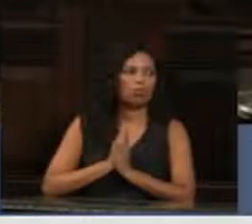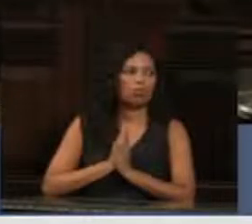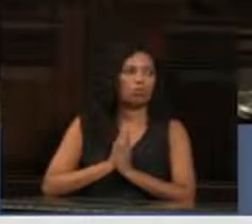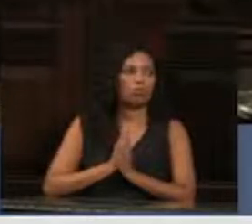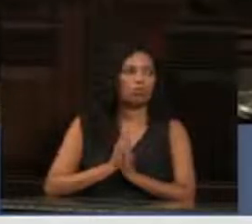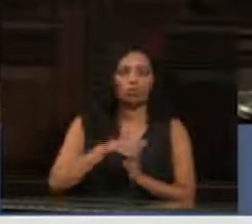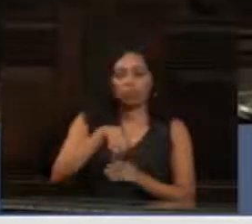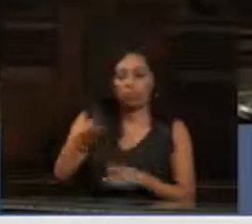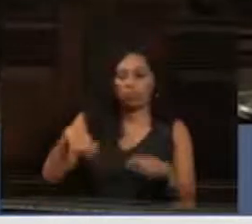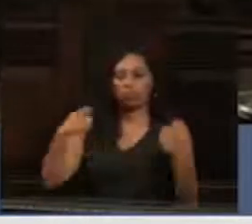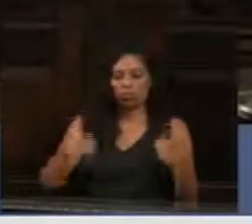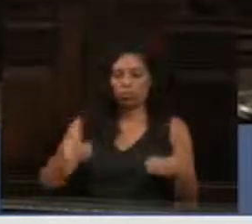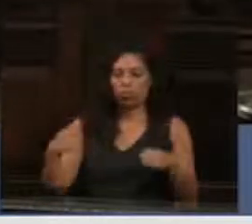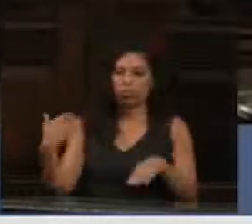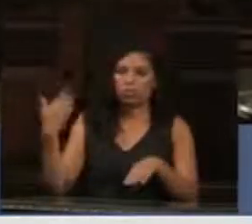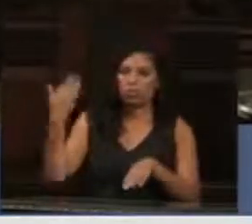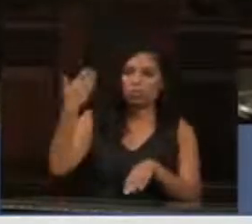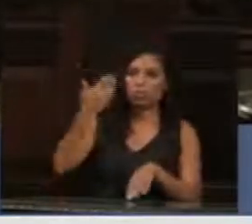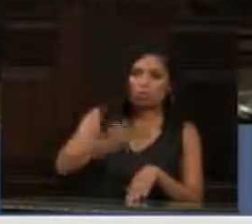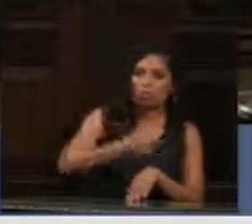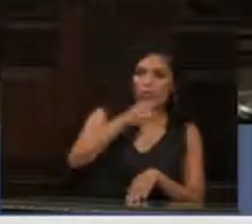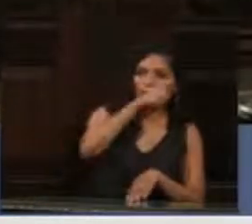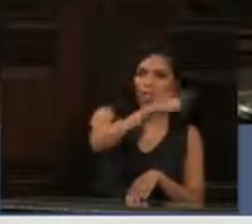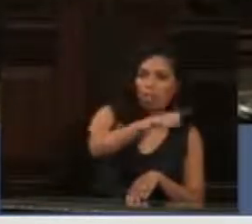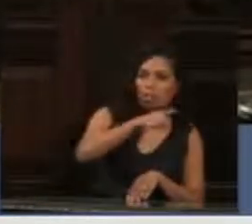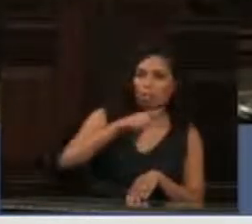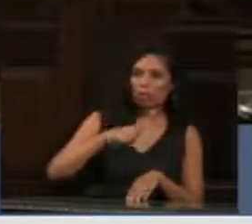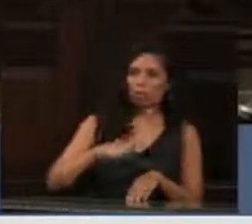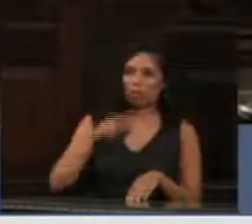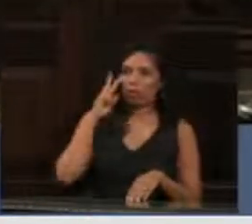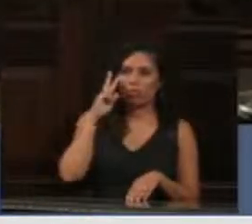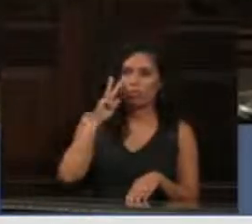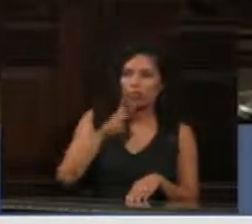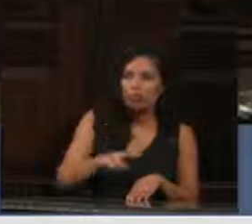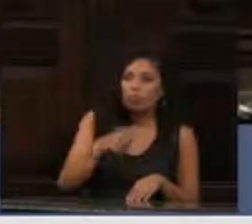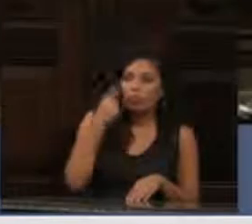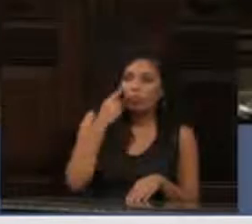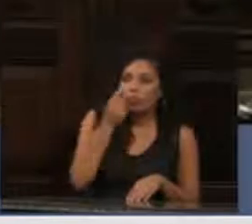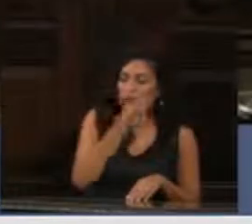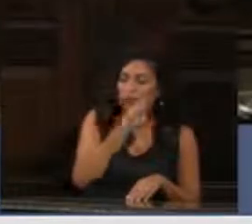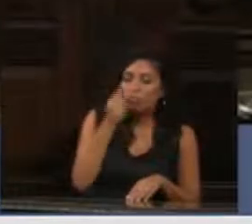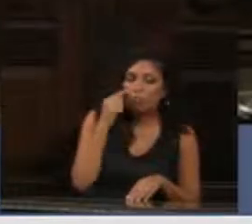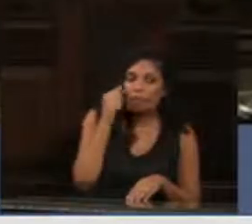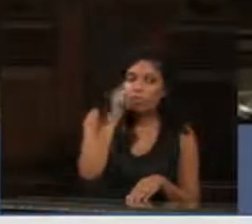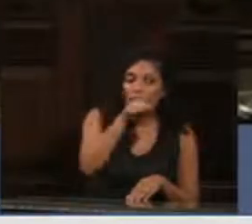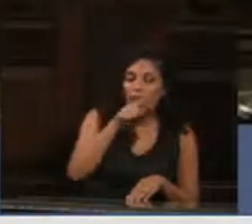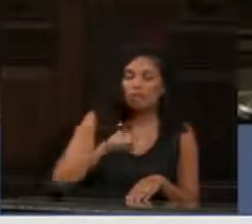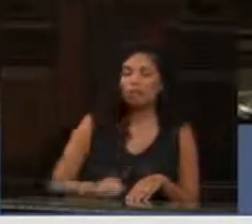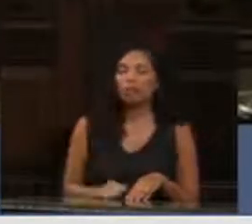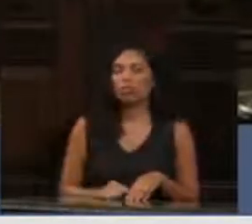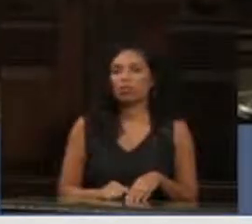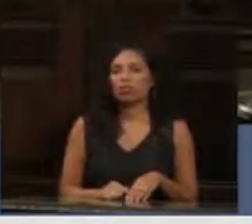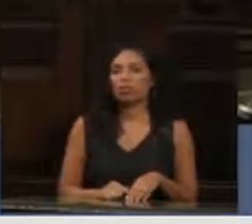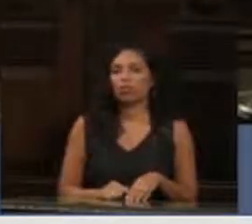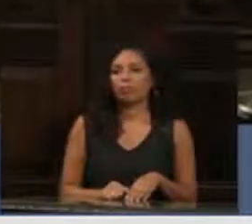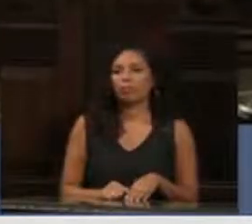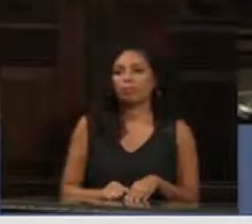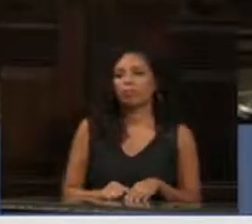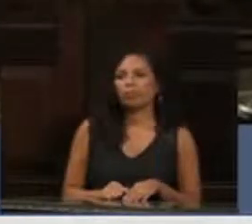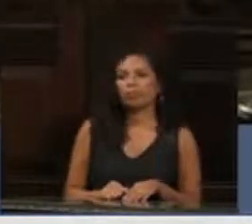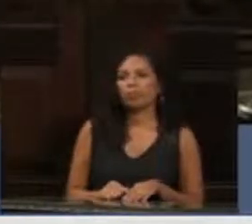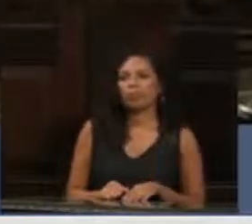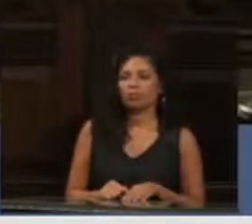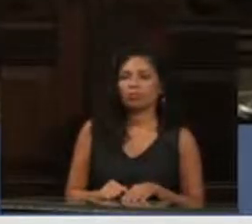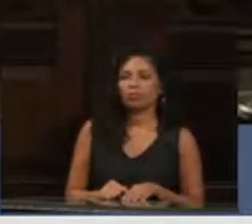vocês precisam ir até aquele local e ver com seus próprios olhos o que está acontecendo ali.